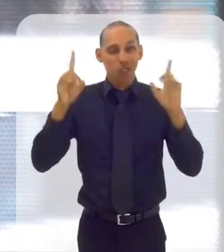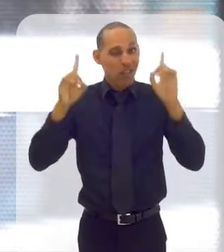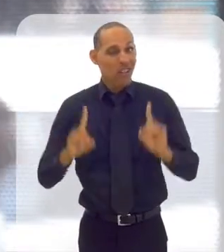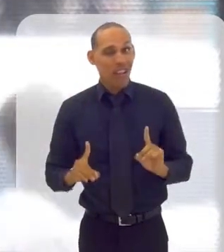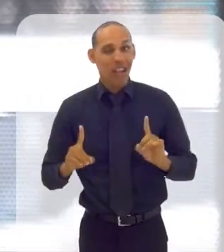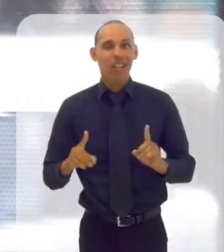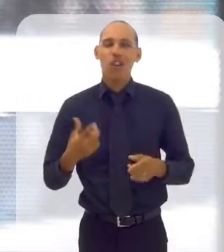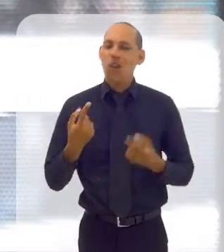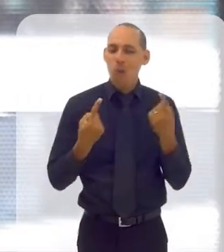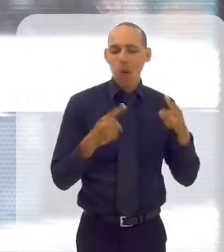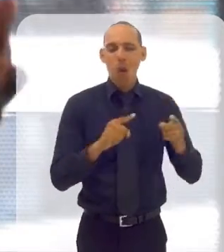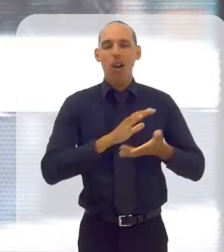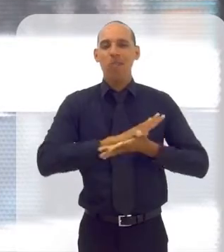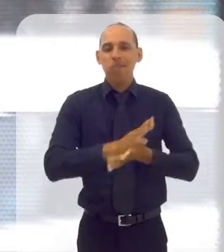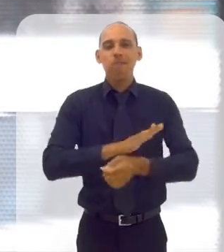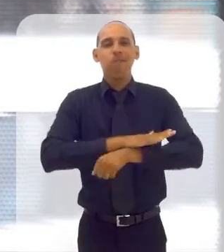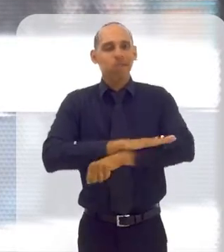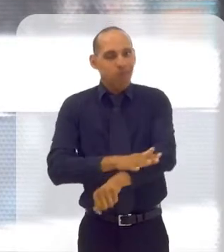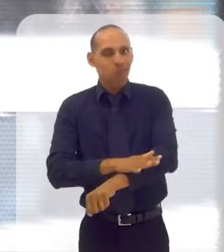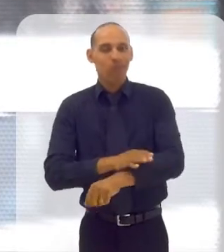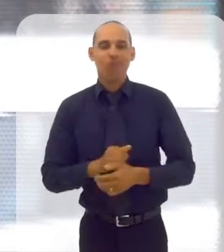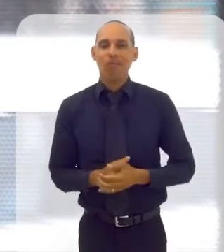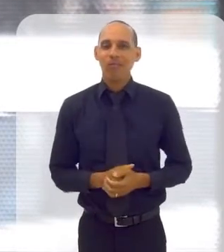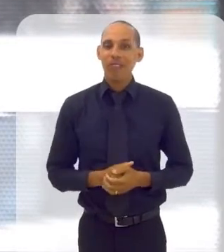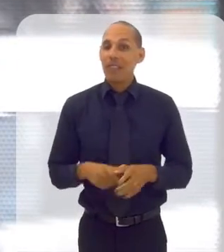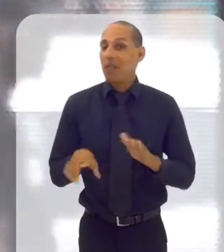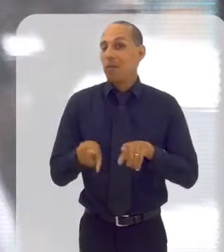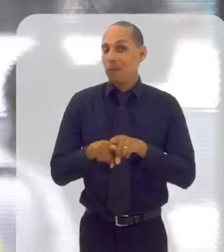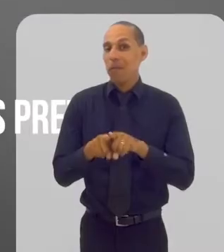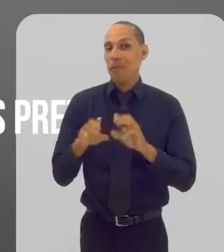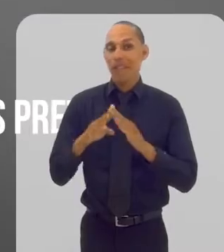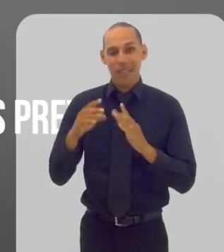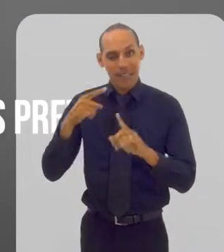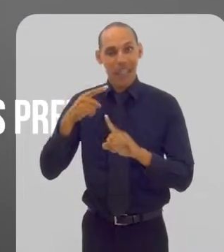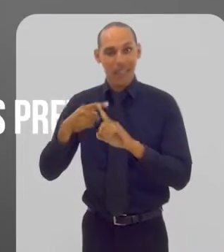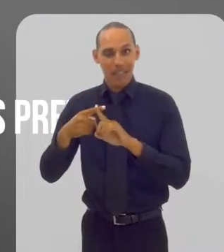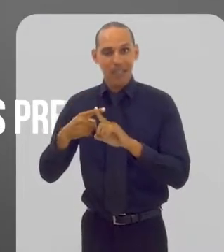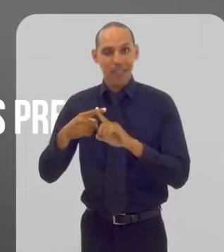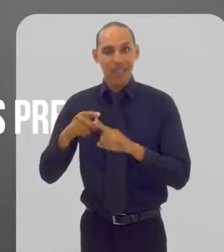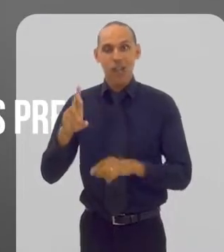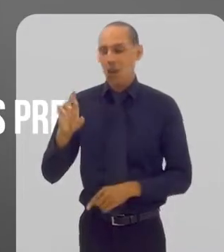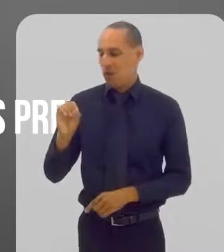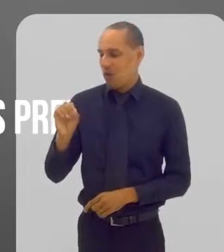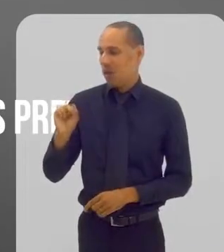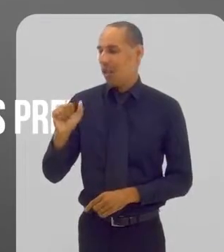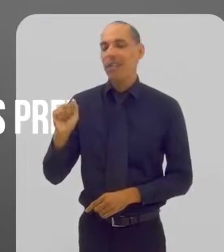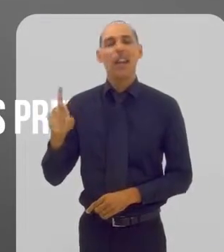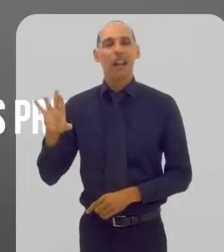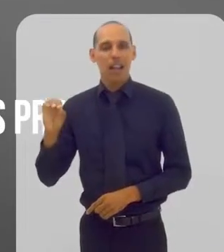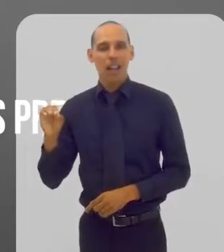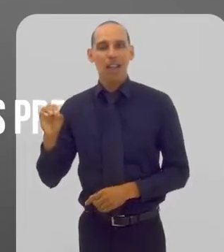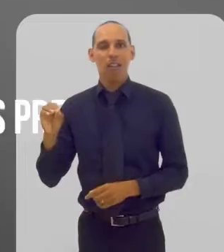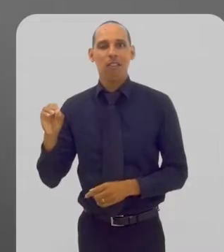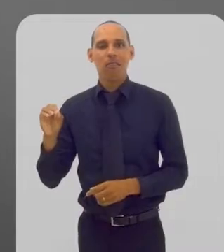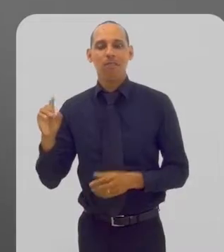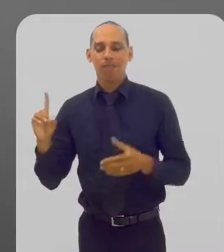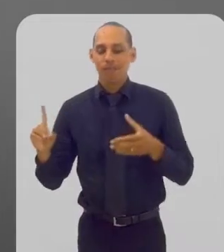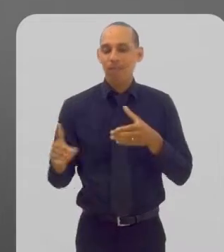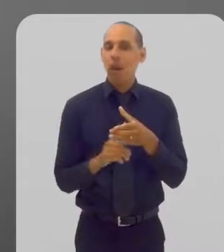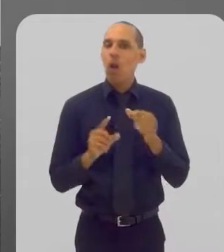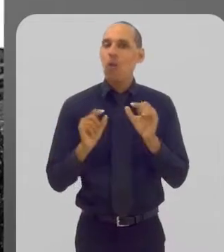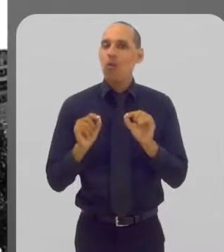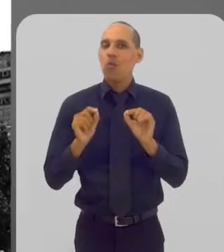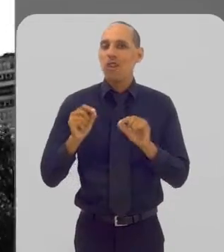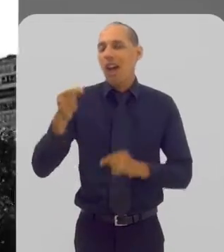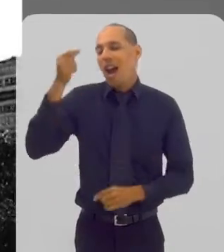né, contra o preconceito, o racismo. E a igreja Nossa Senhora do Rosário, ela vai ser